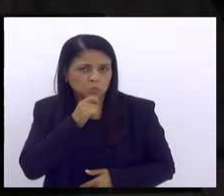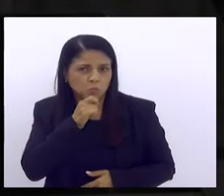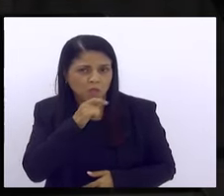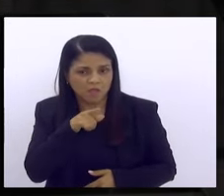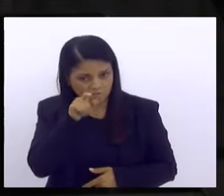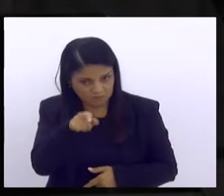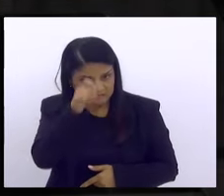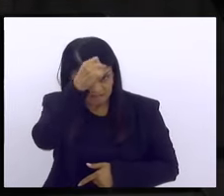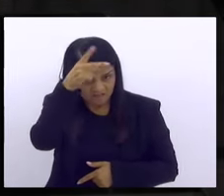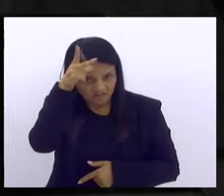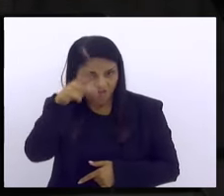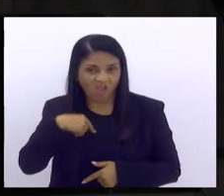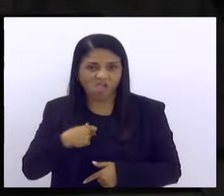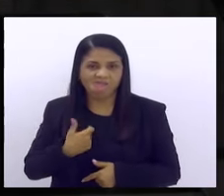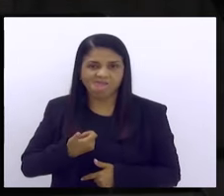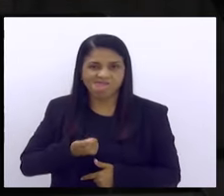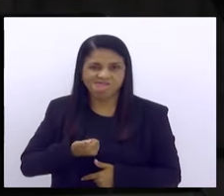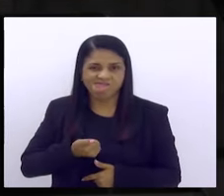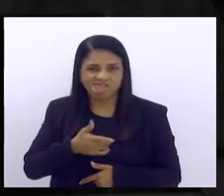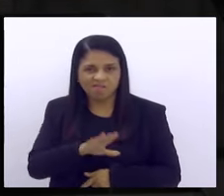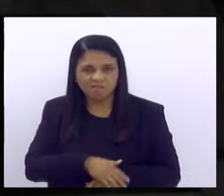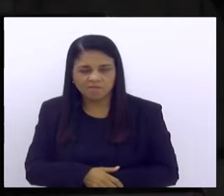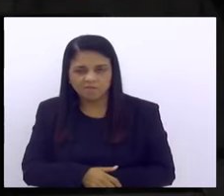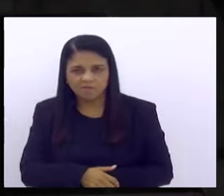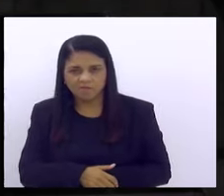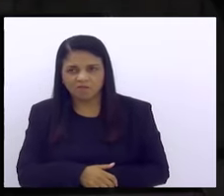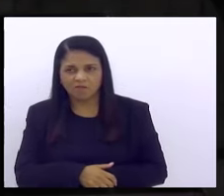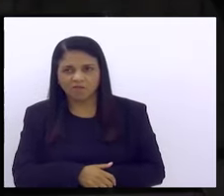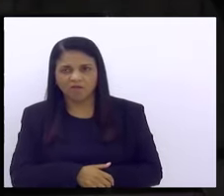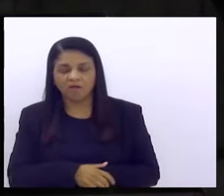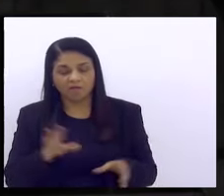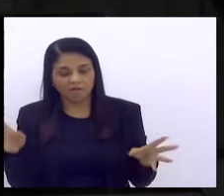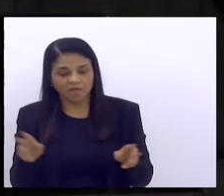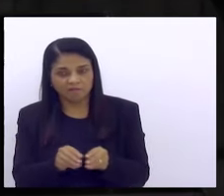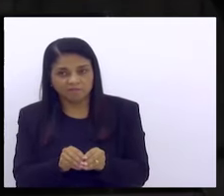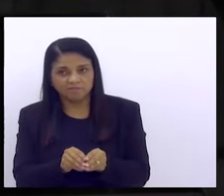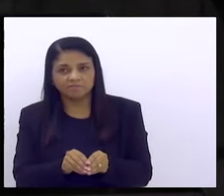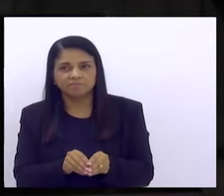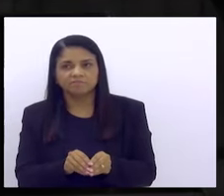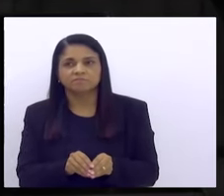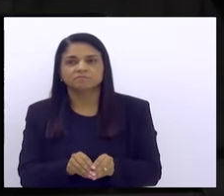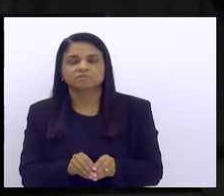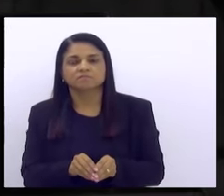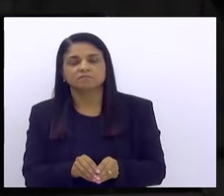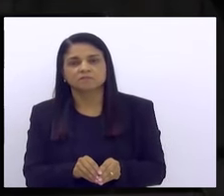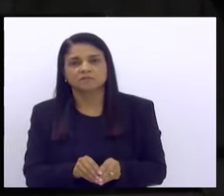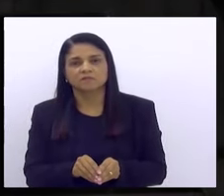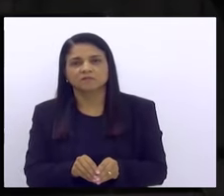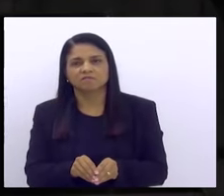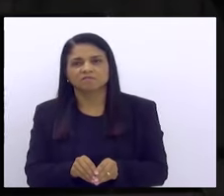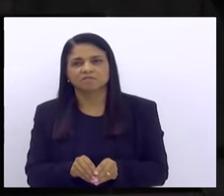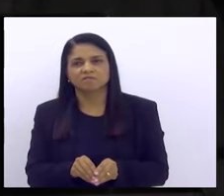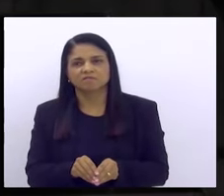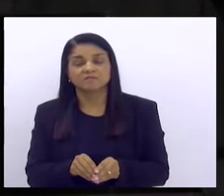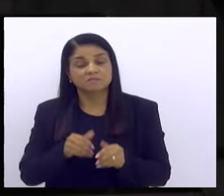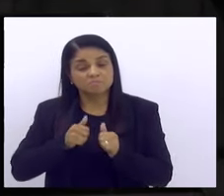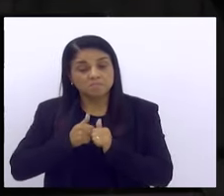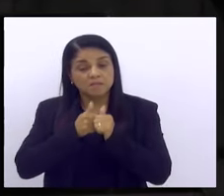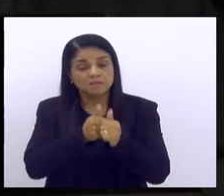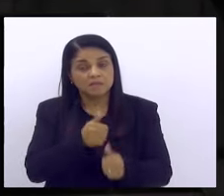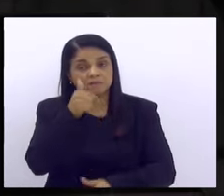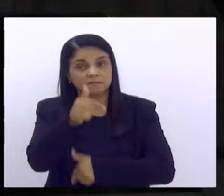Você é um frouxo. Permite uma parte, por favor. Permito, só para concluir meu raciocínio. Você é um frouxo. que persegue